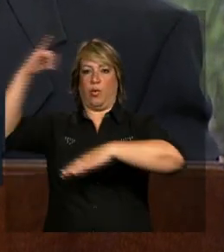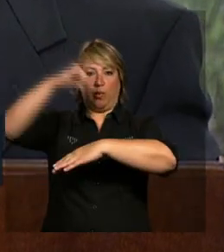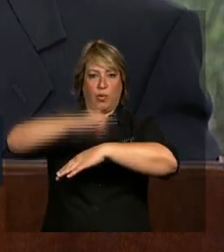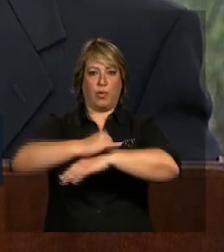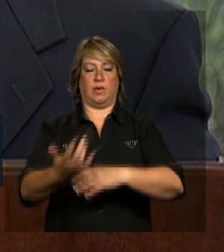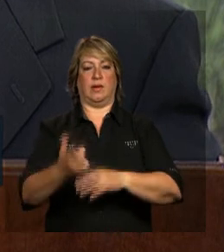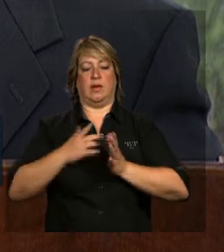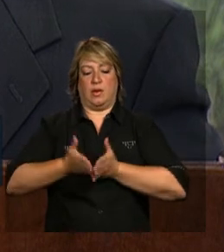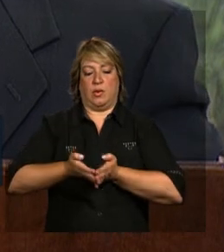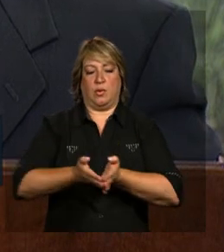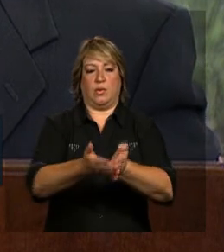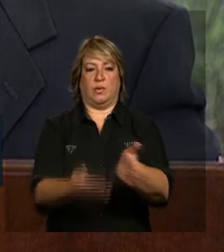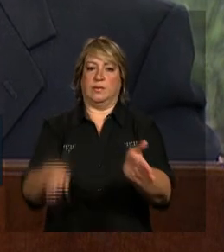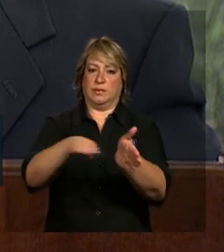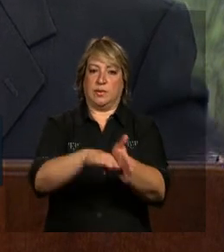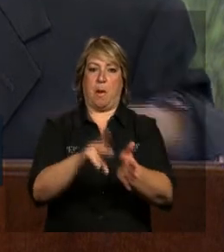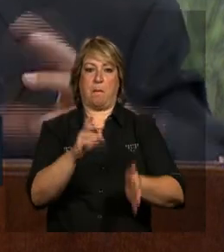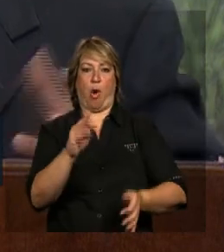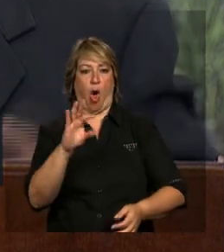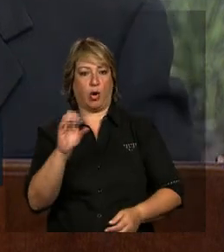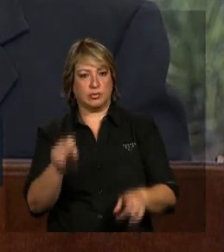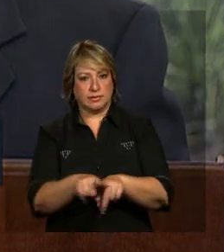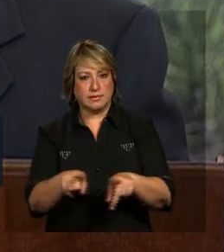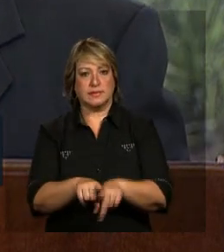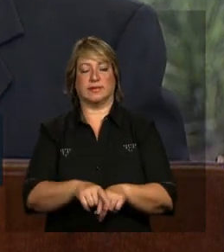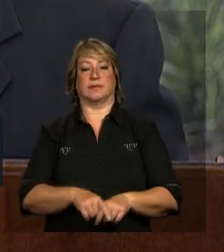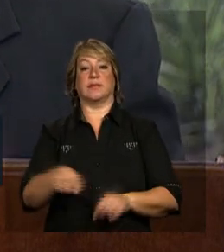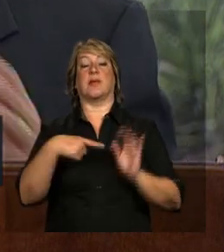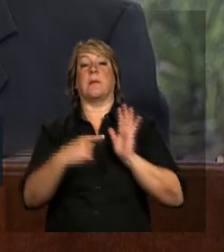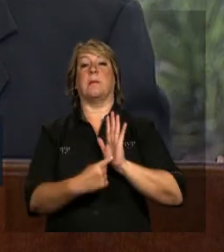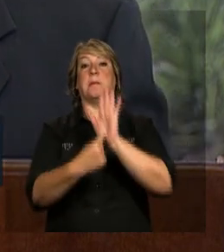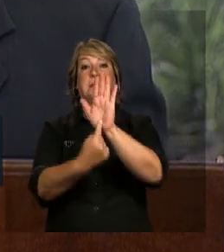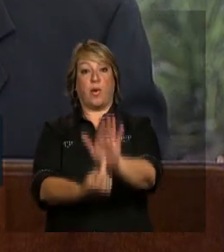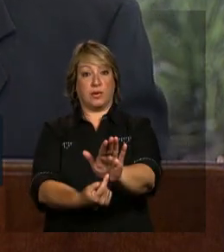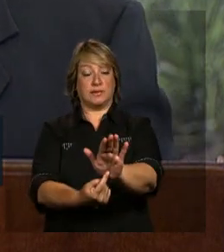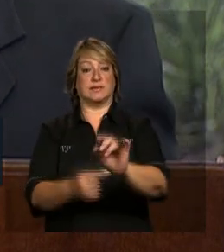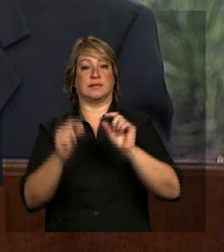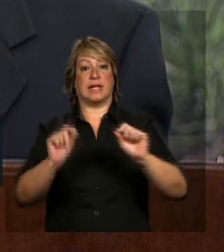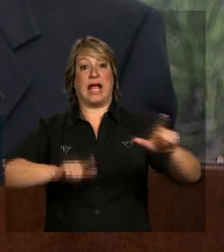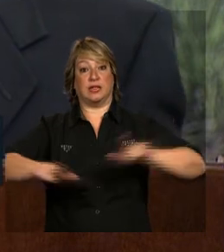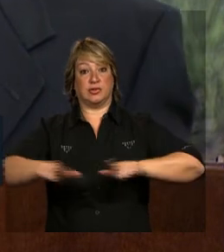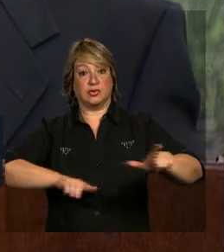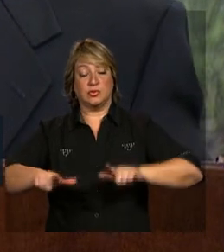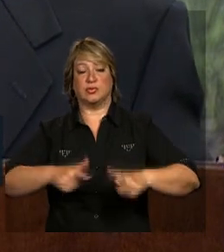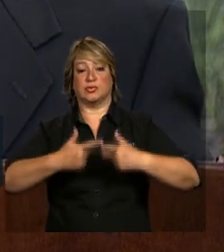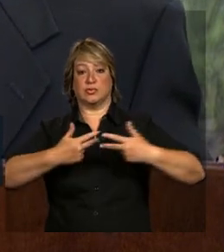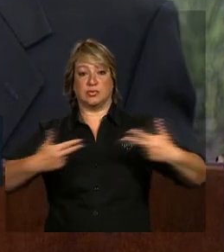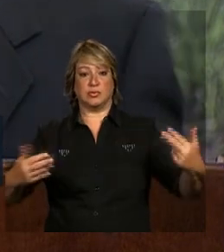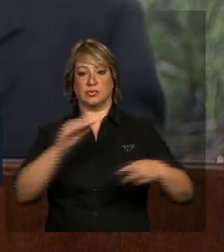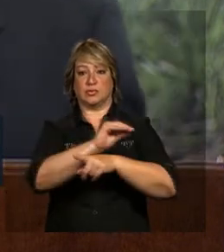dos portos confirmando com configurando o conjunto de ações e providências